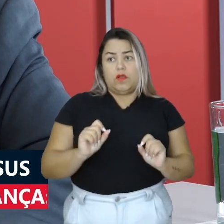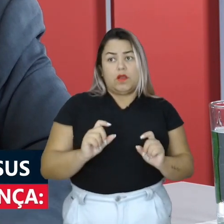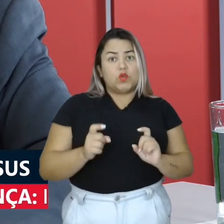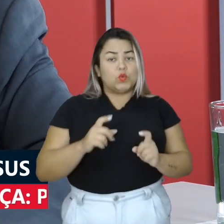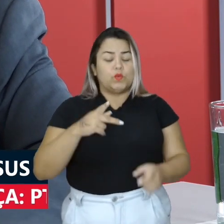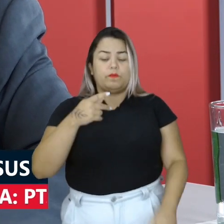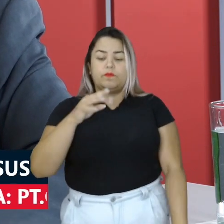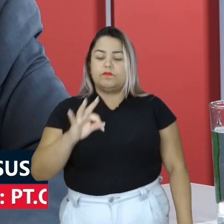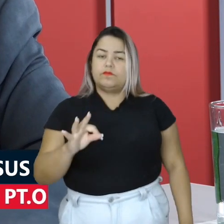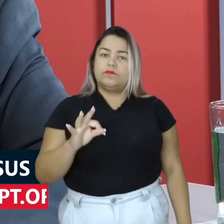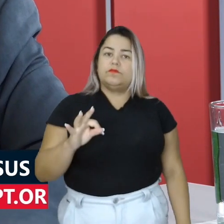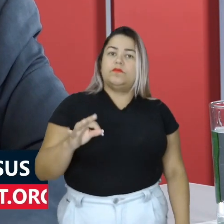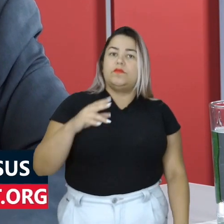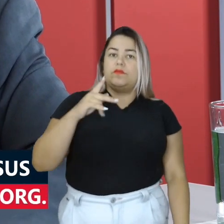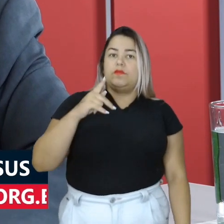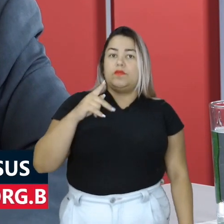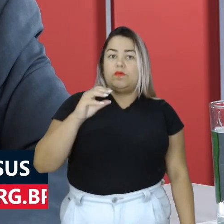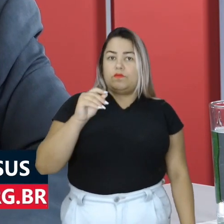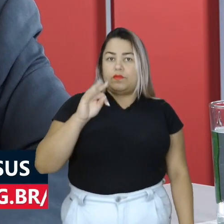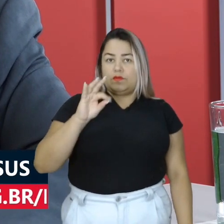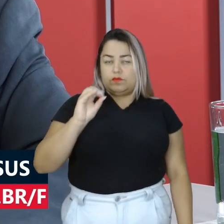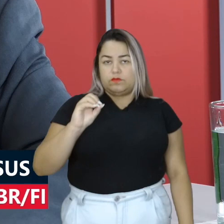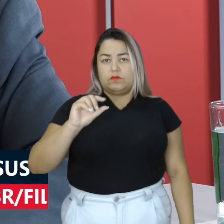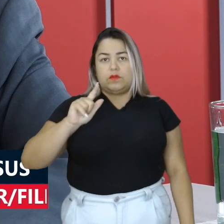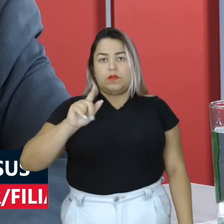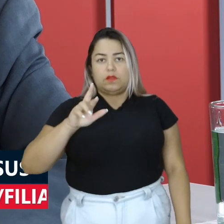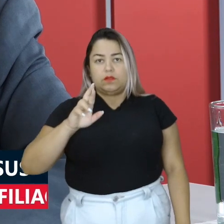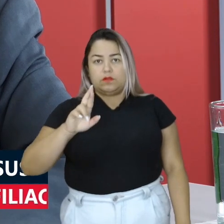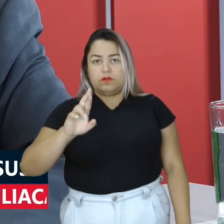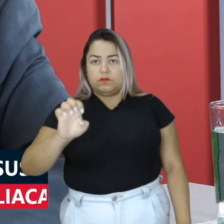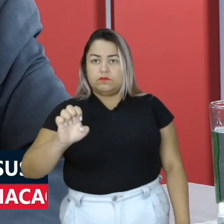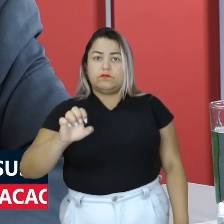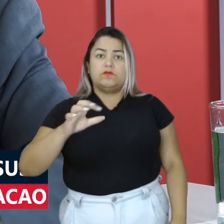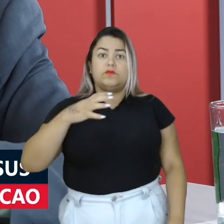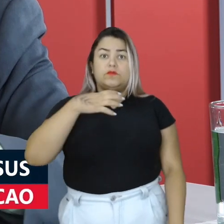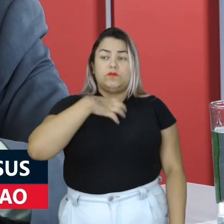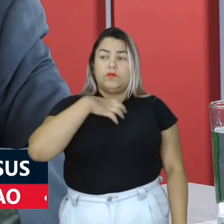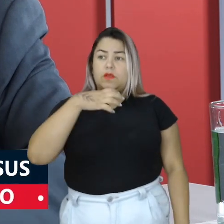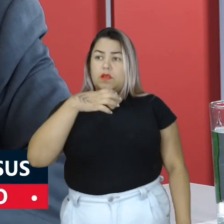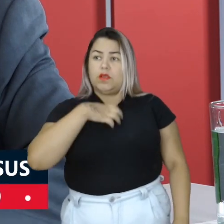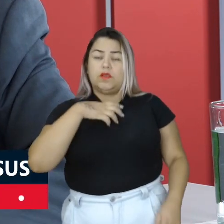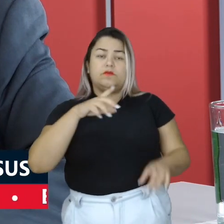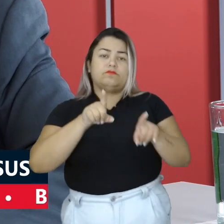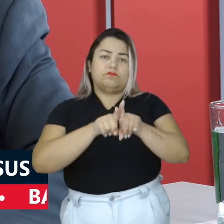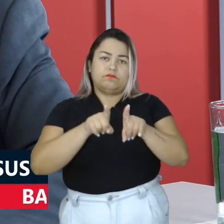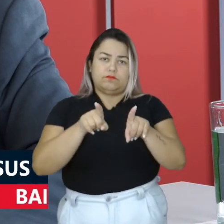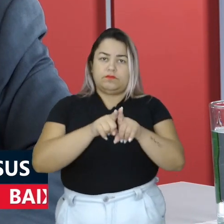PT, Porto Alegre, Fortaleza, Recife, Vitória da Conquista, e tomamos